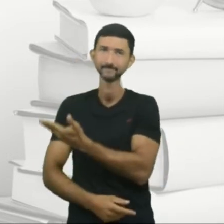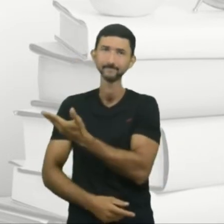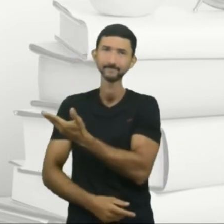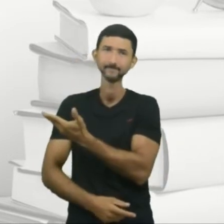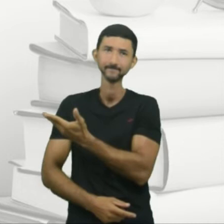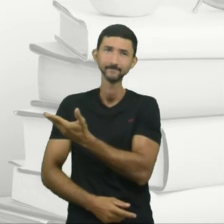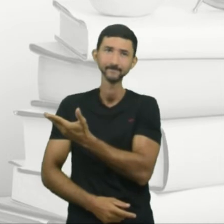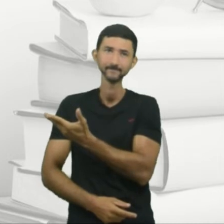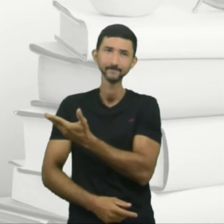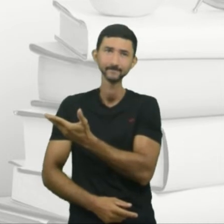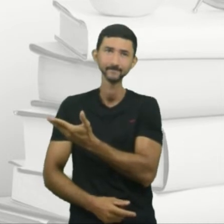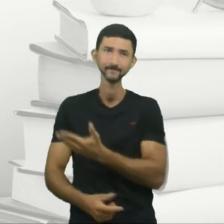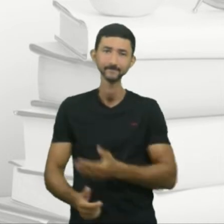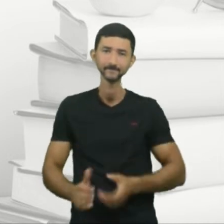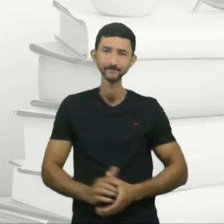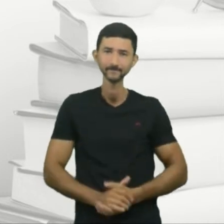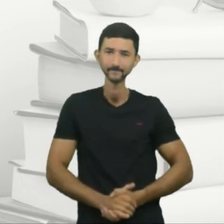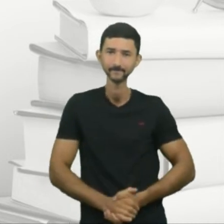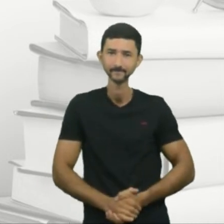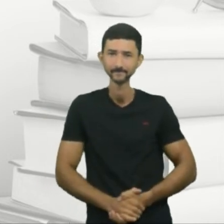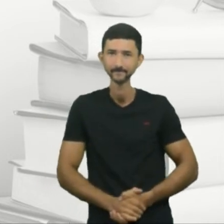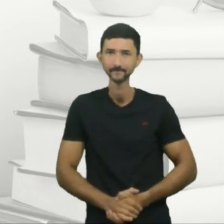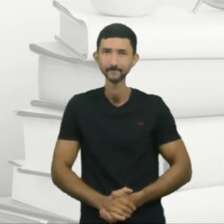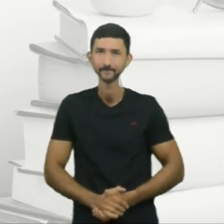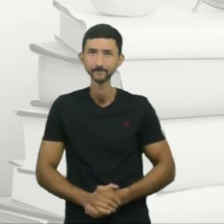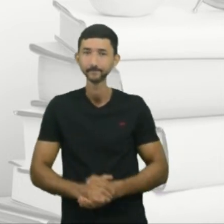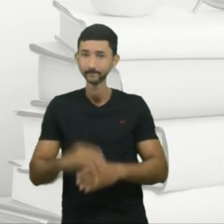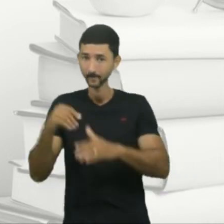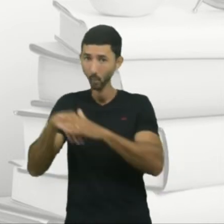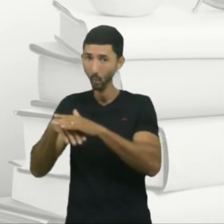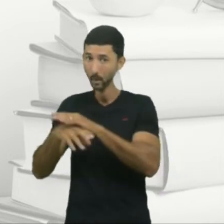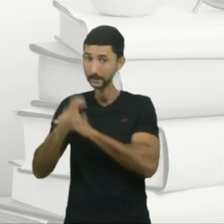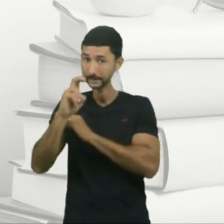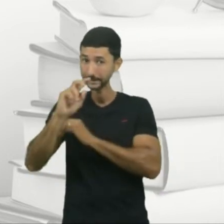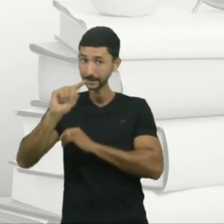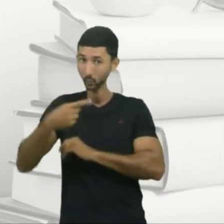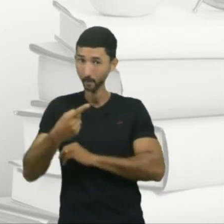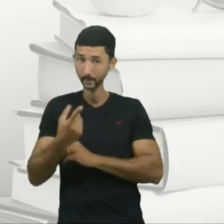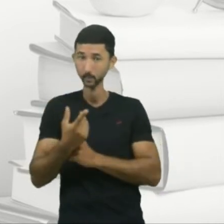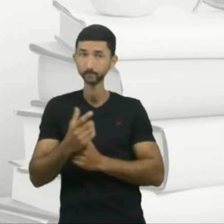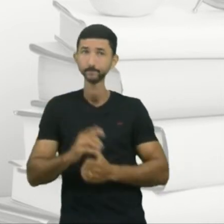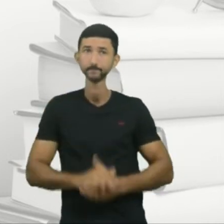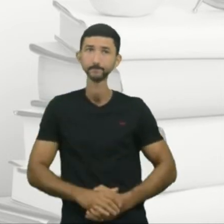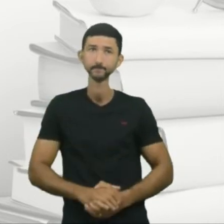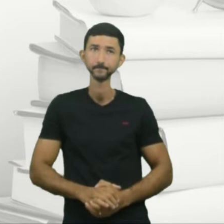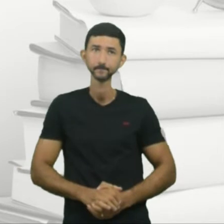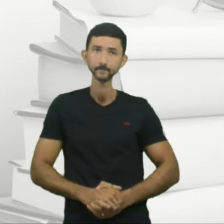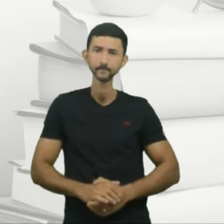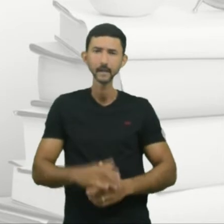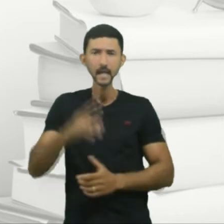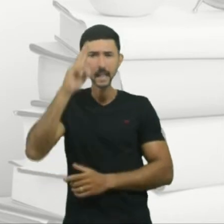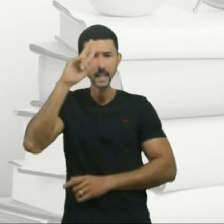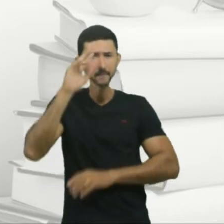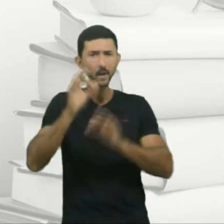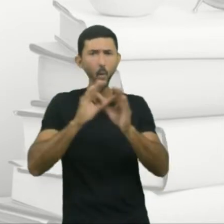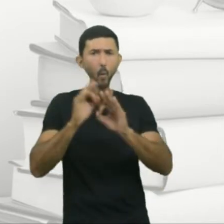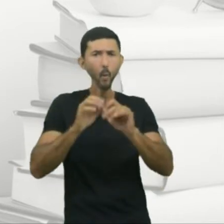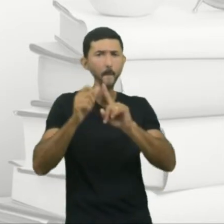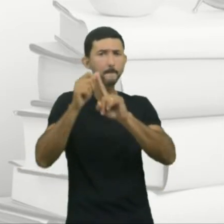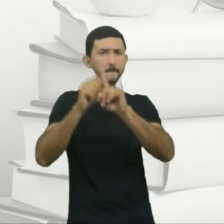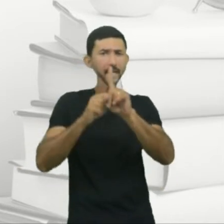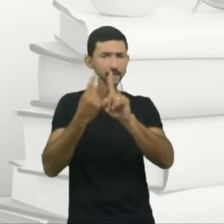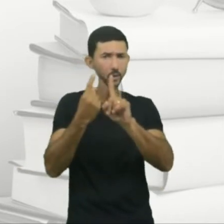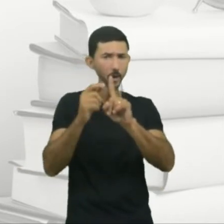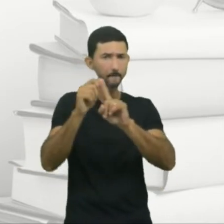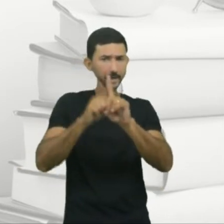comigo. O depósito que você fez é de R$ 5.000. Você lembra que para um mês